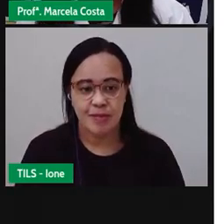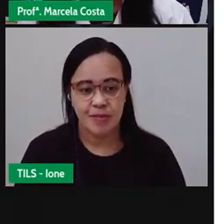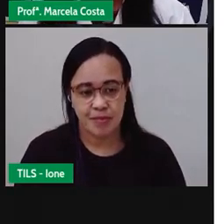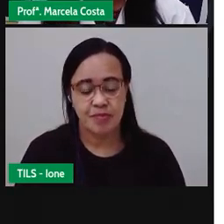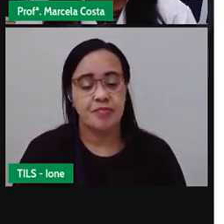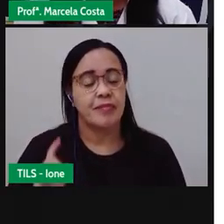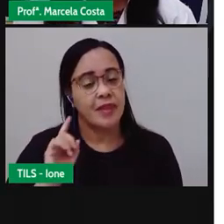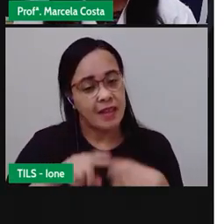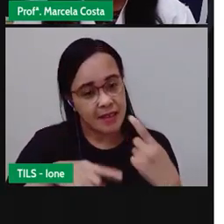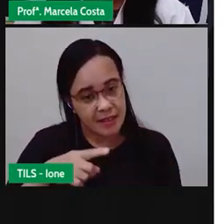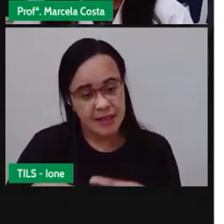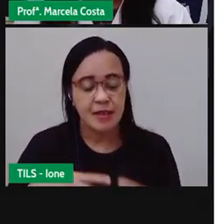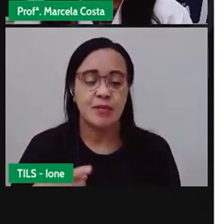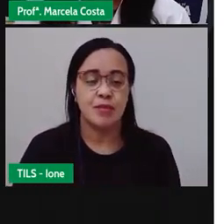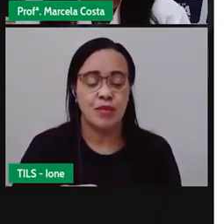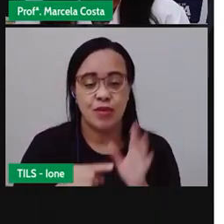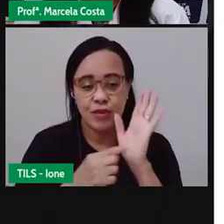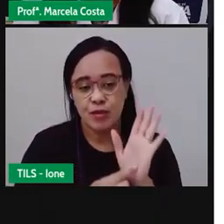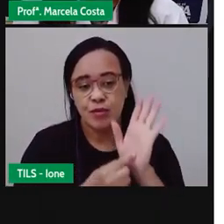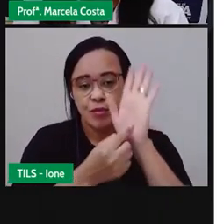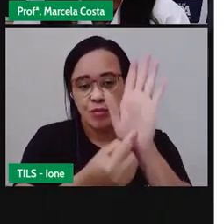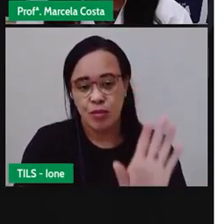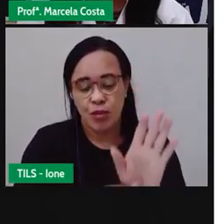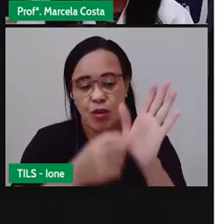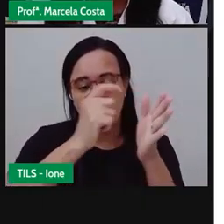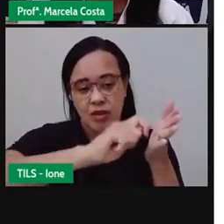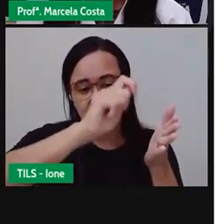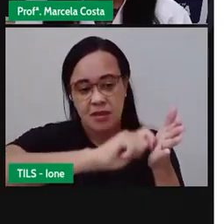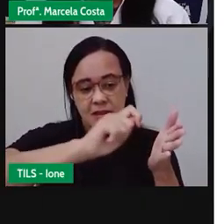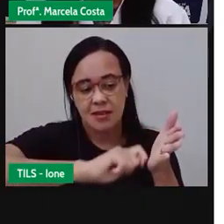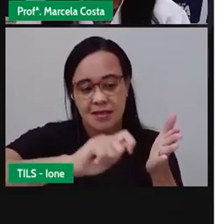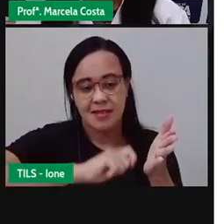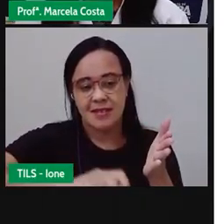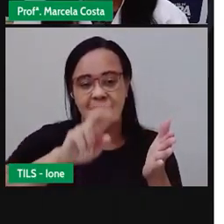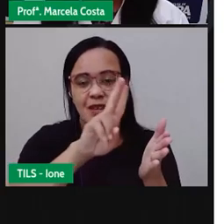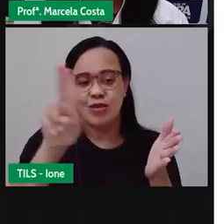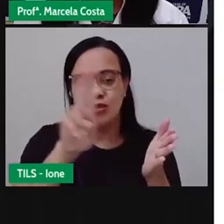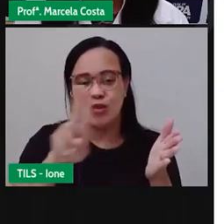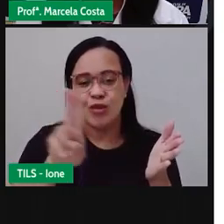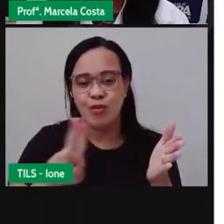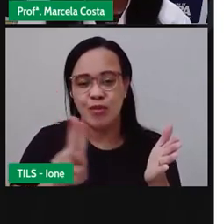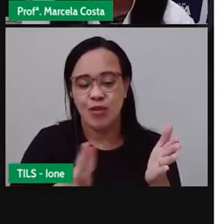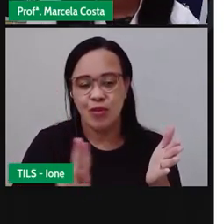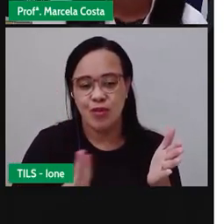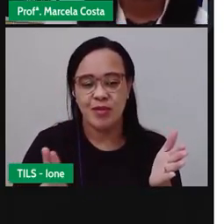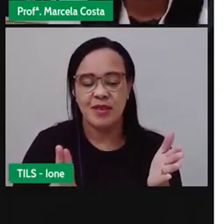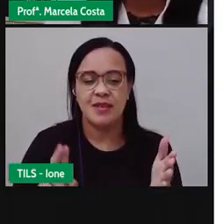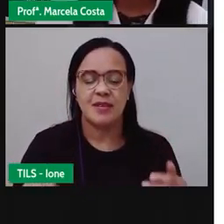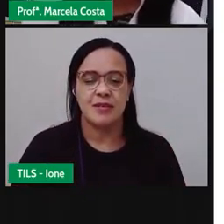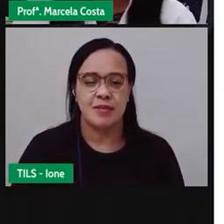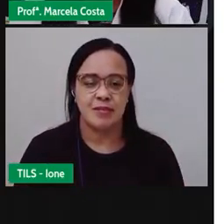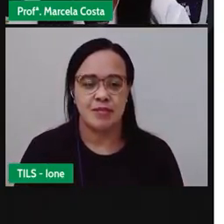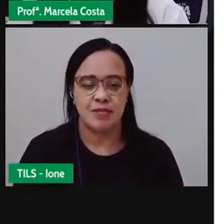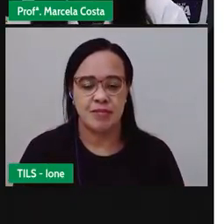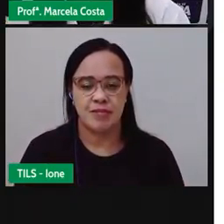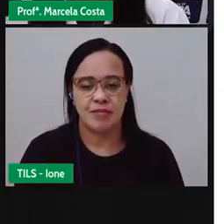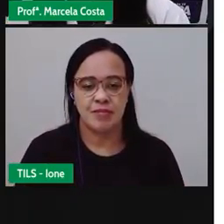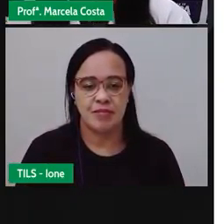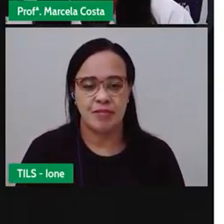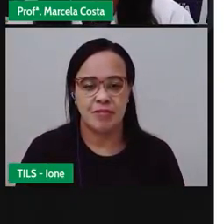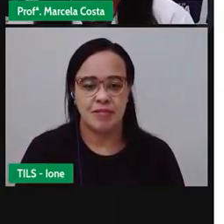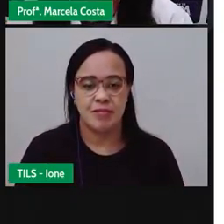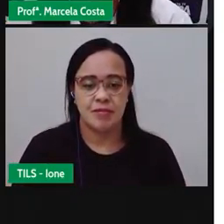para então eu mostrar a escrita desse trava-língua. Então vamos lá, o que é que